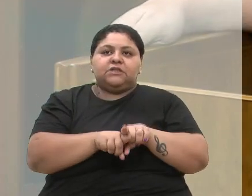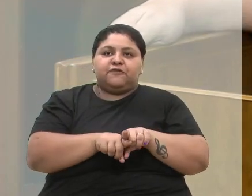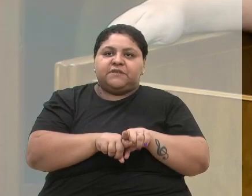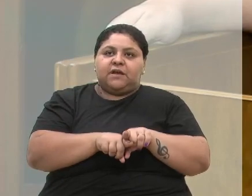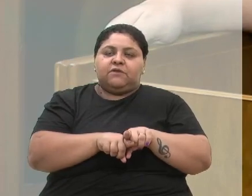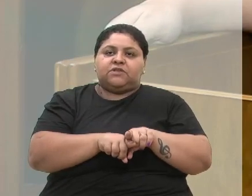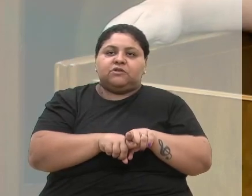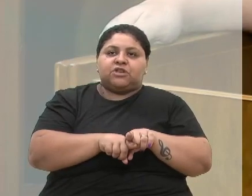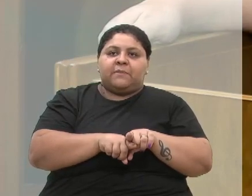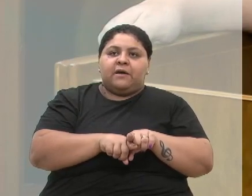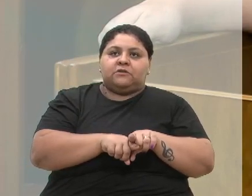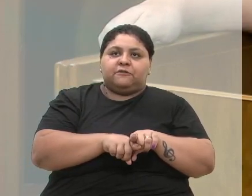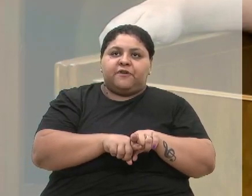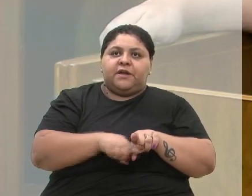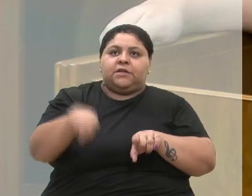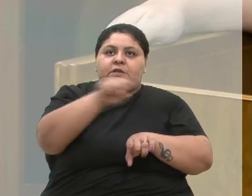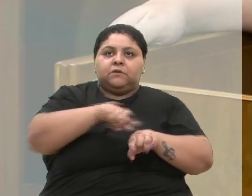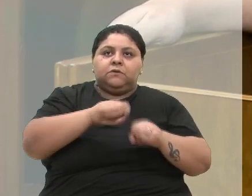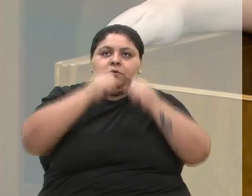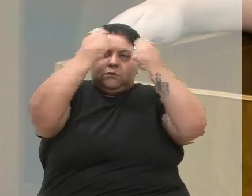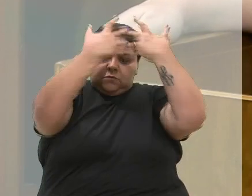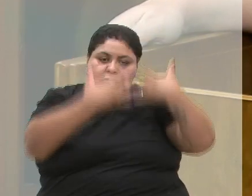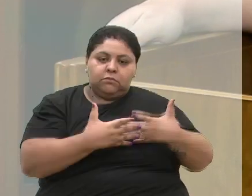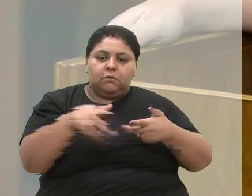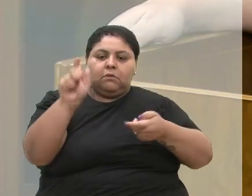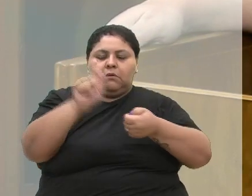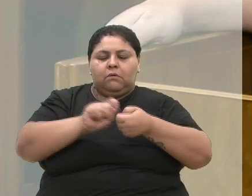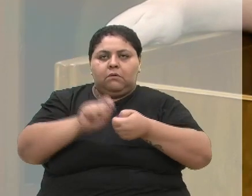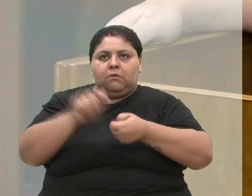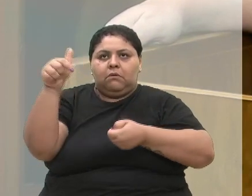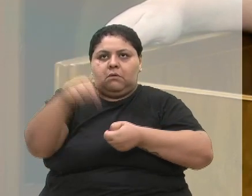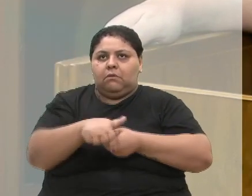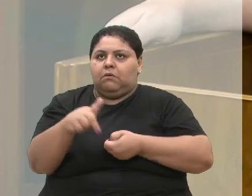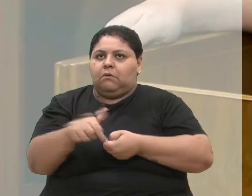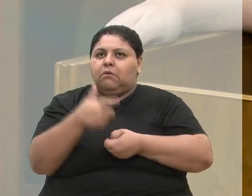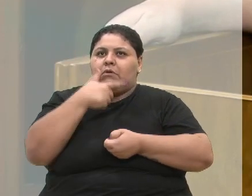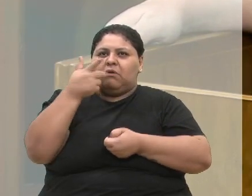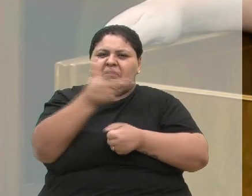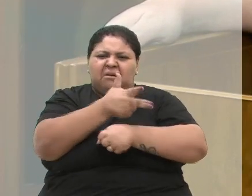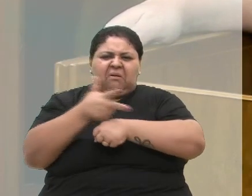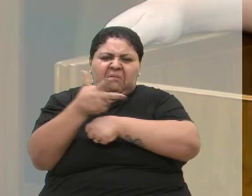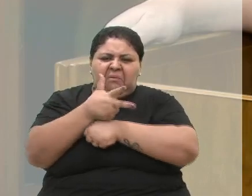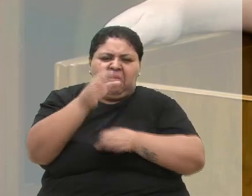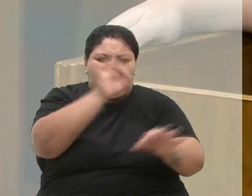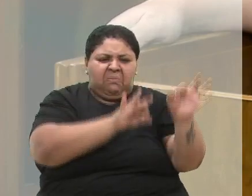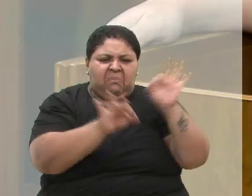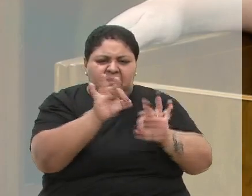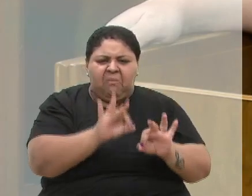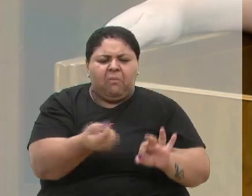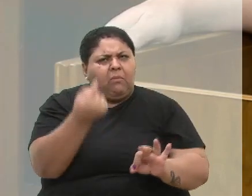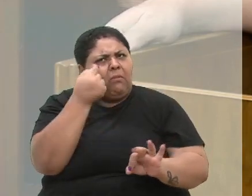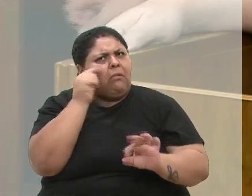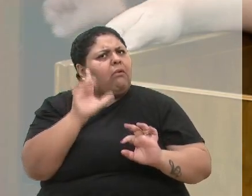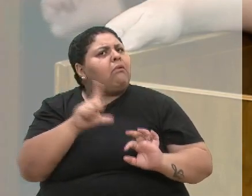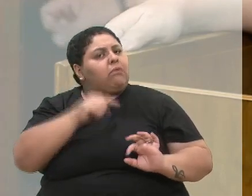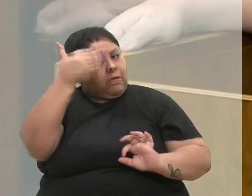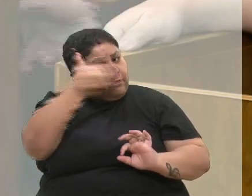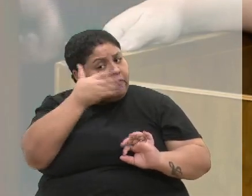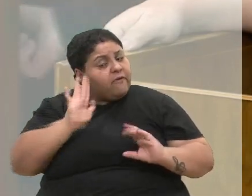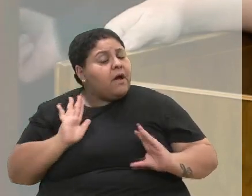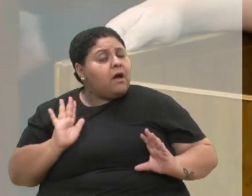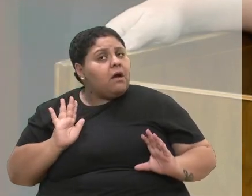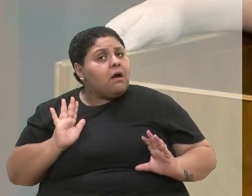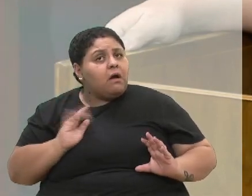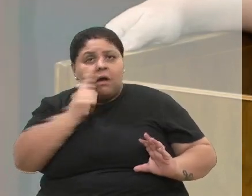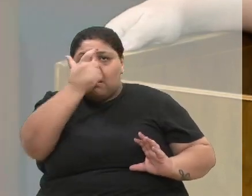deixar claro aqui, que as narrativas que estão fazendo aqui, de dizer que o vídeo foi editado, olha, isso tem que provar, hein?